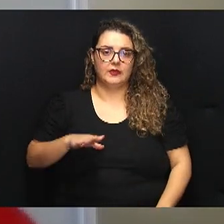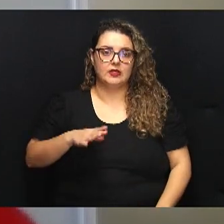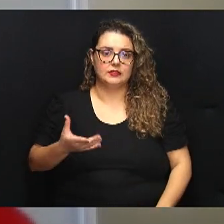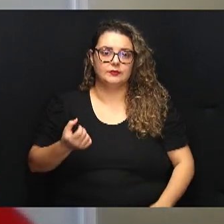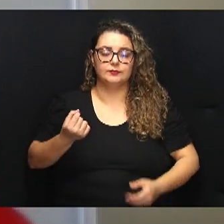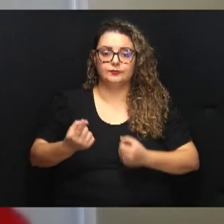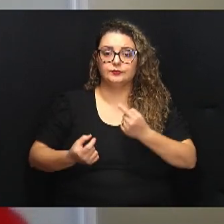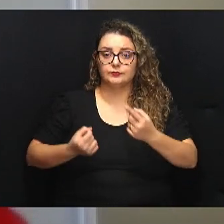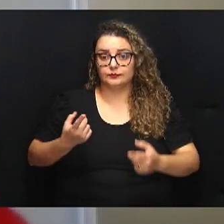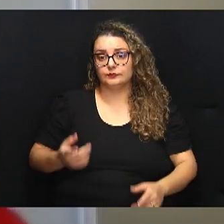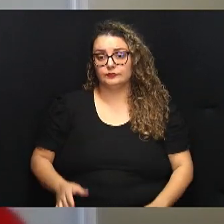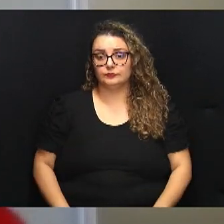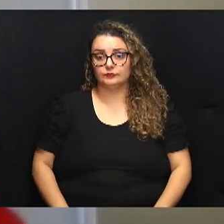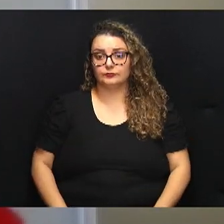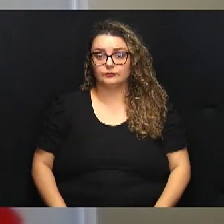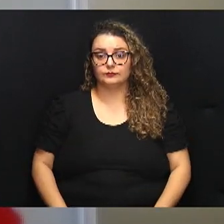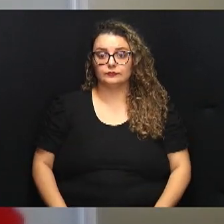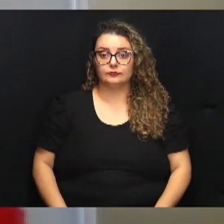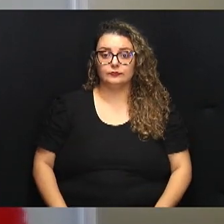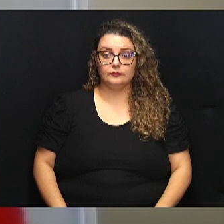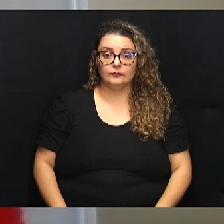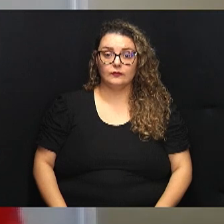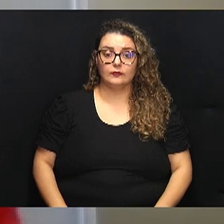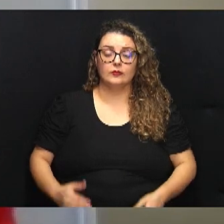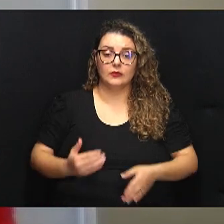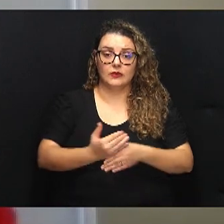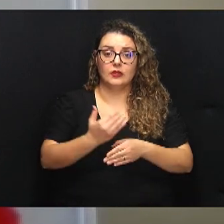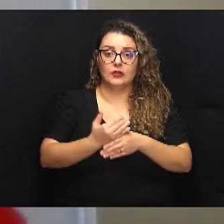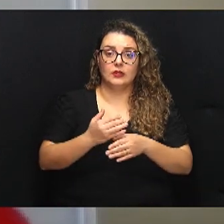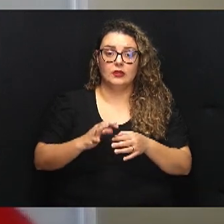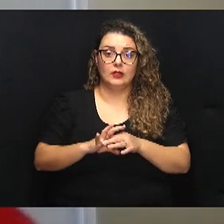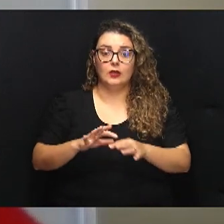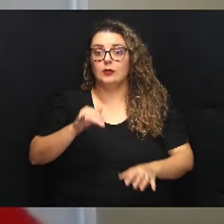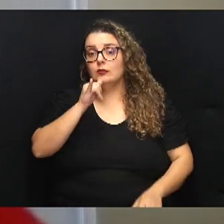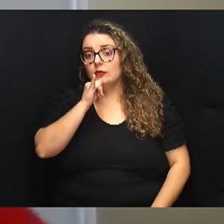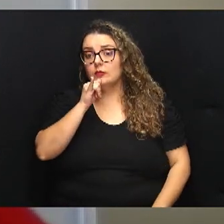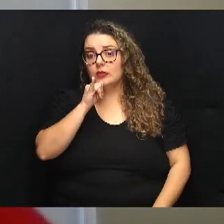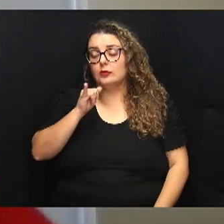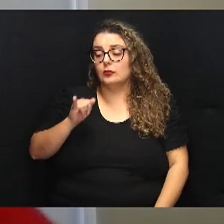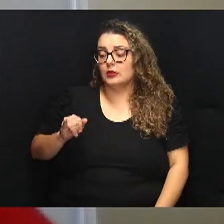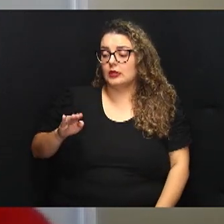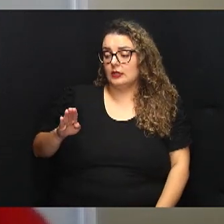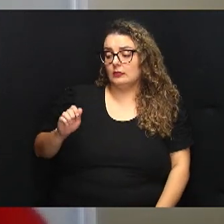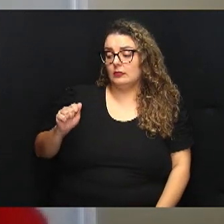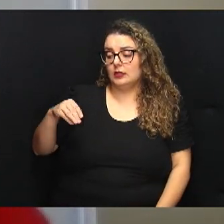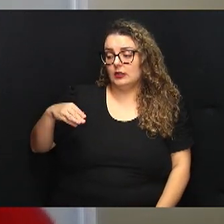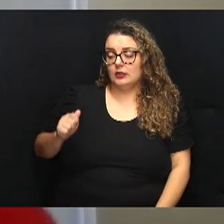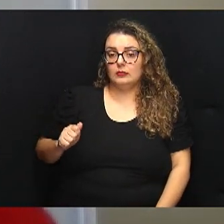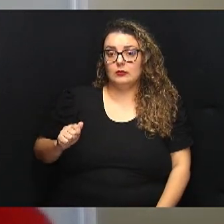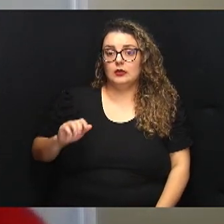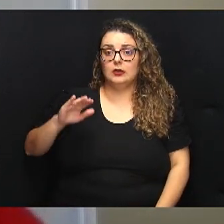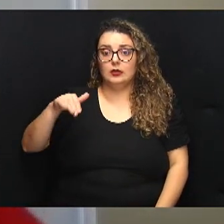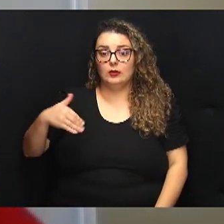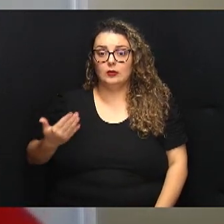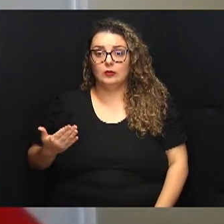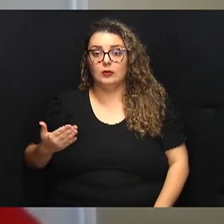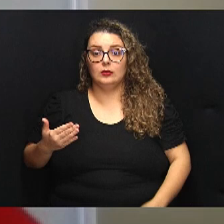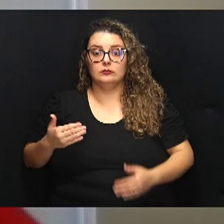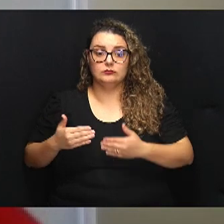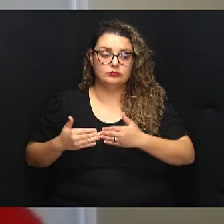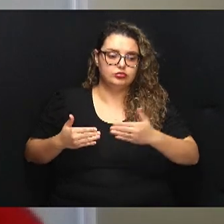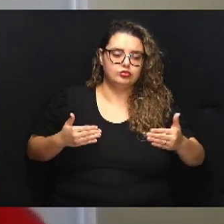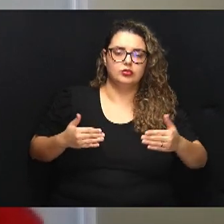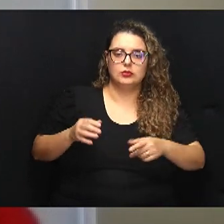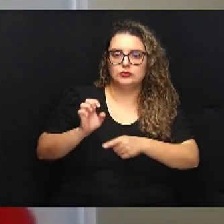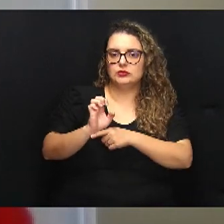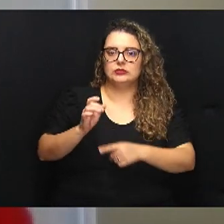Alguns empreendimentos são licenciados, por exemplo, pelo IBAMA, quando eles extrapolam o território de um